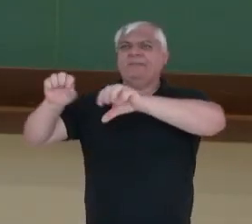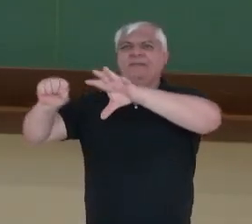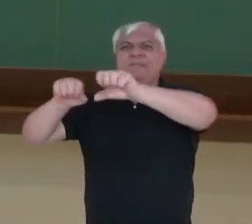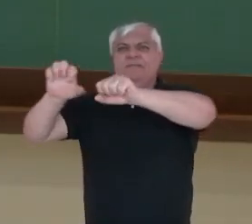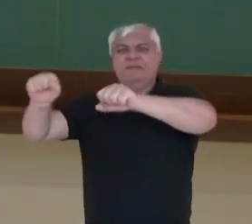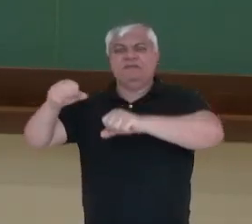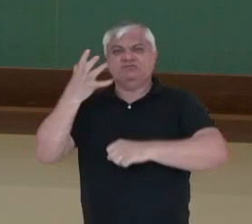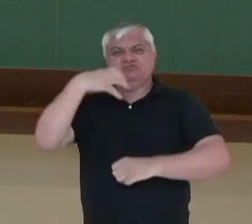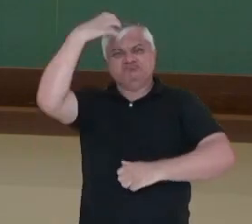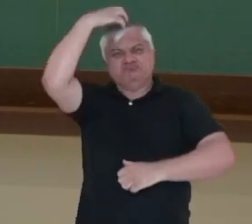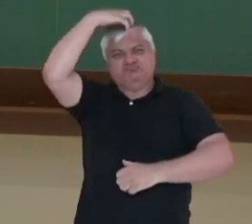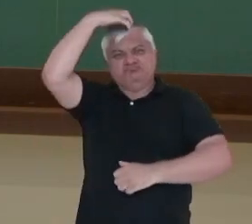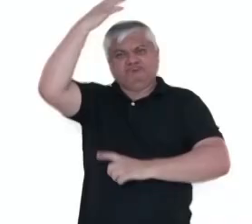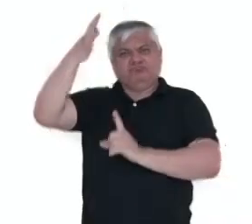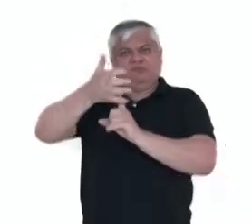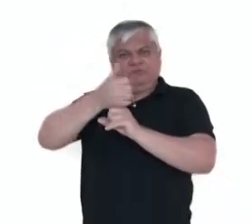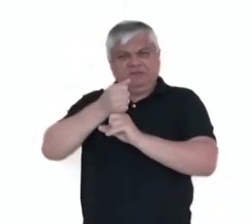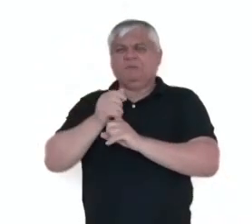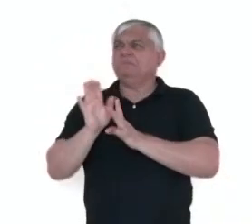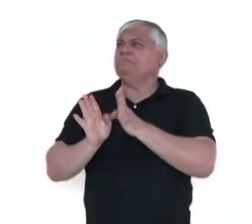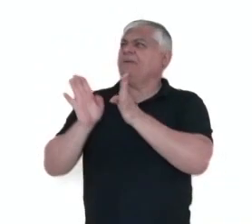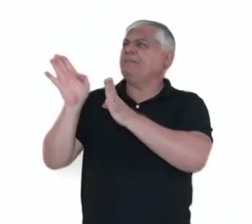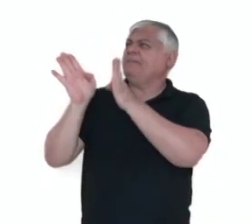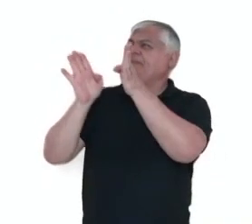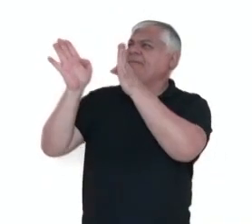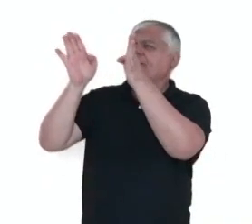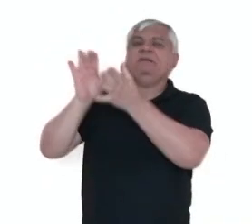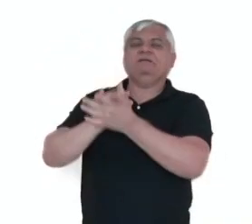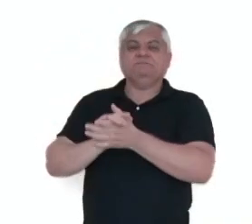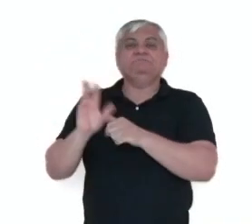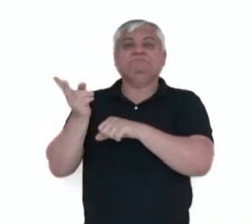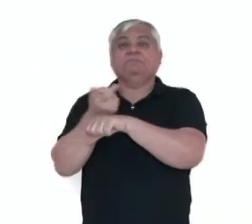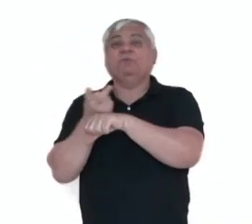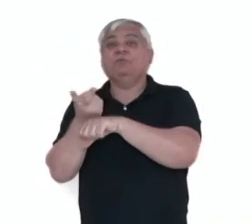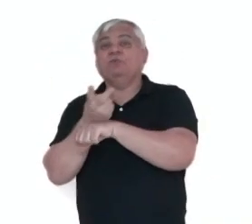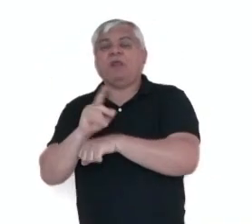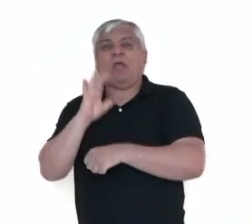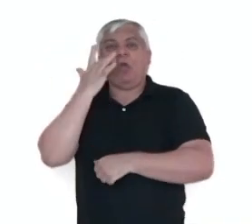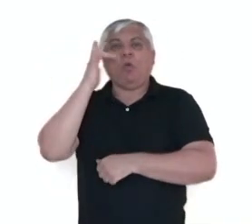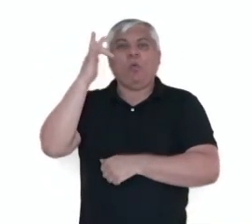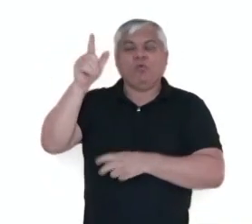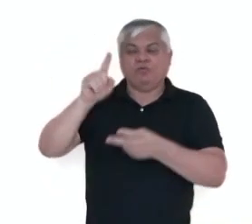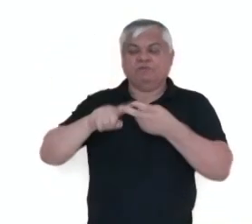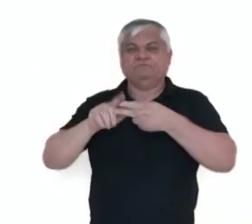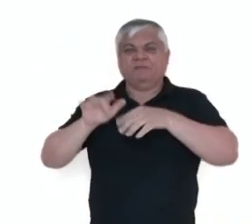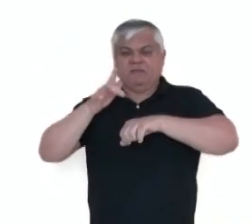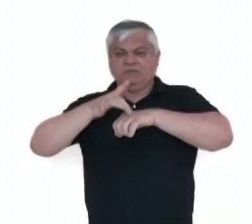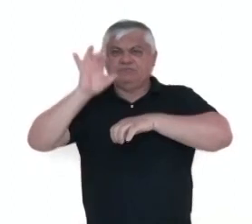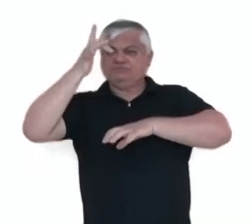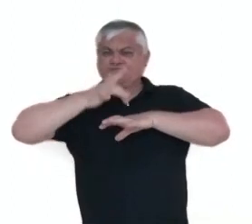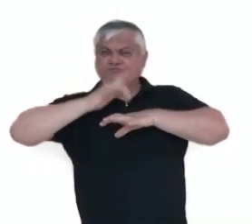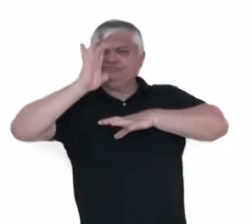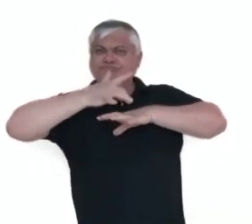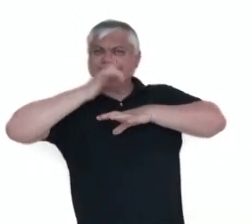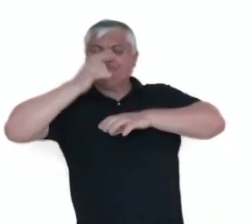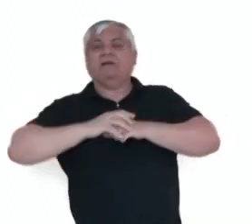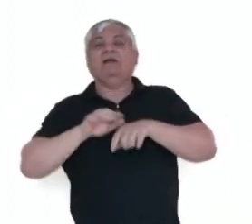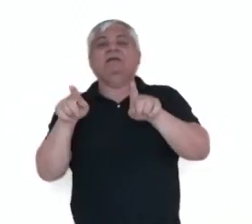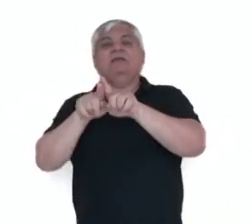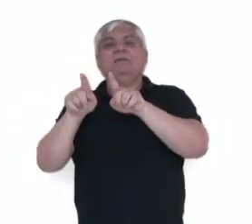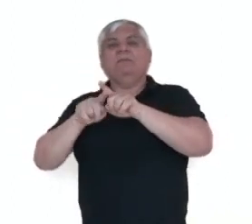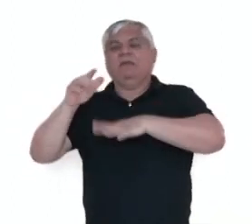imperialismo, por vários continentes em busca de ouro, pedras preciosas, mão de